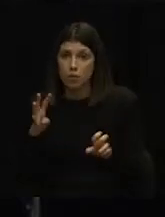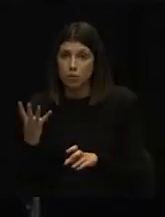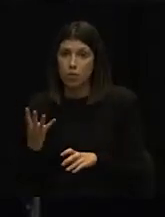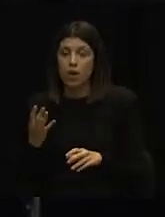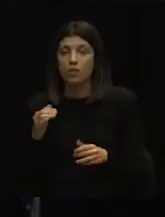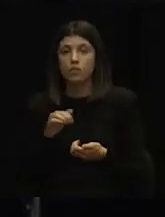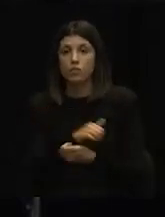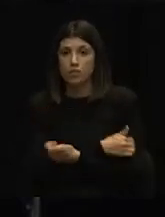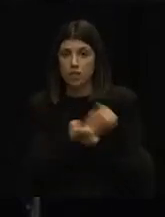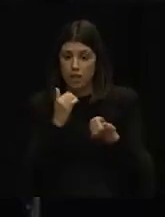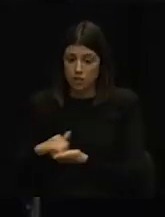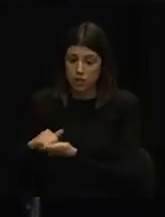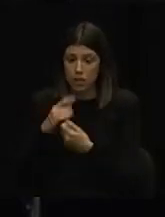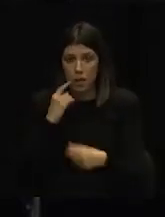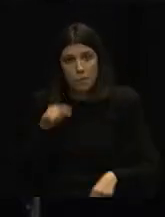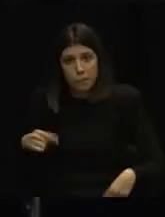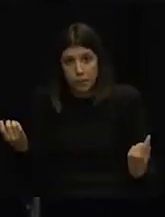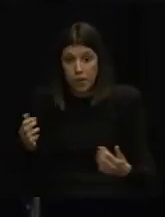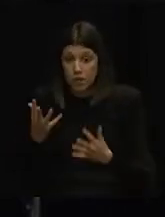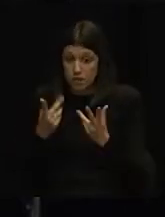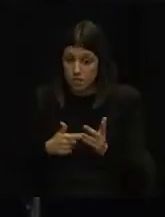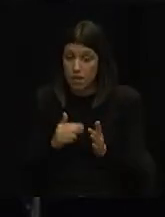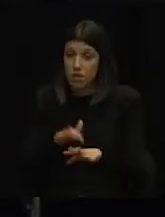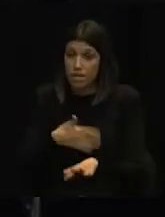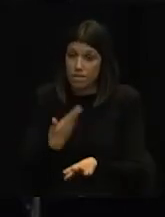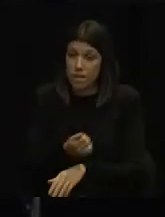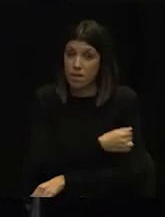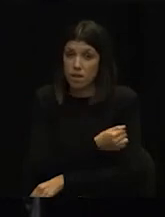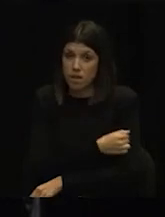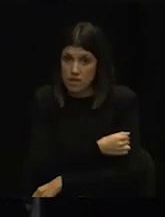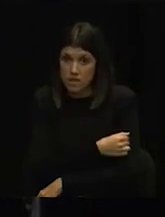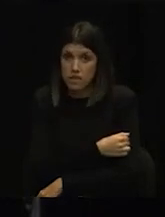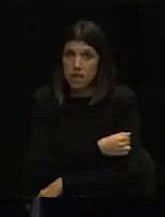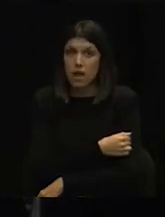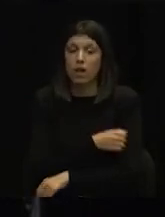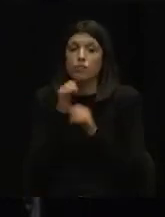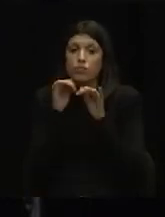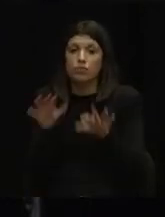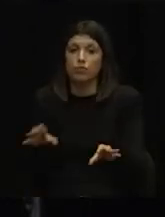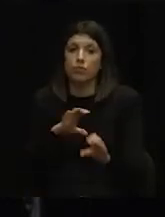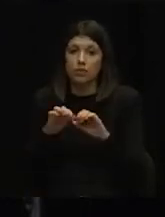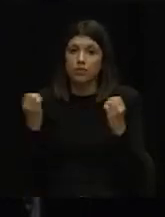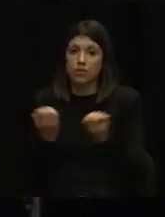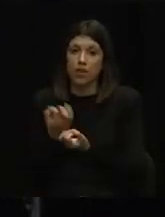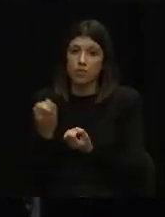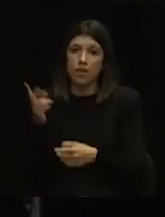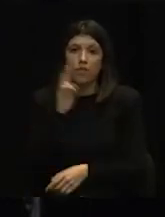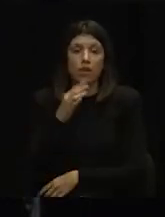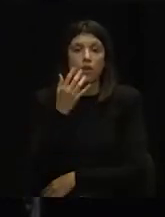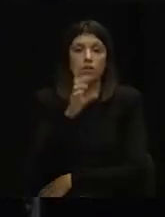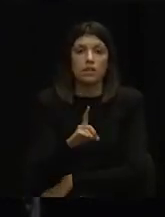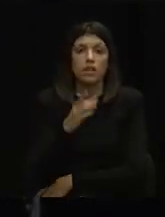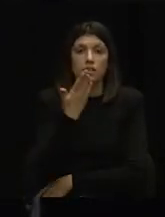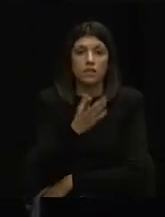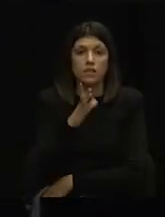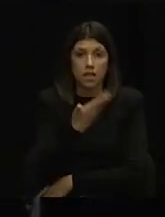que é dedicada uma cidade solidária foi divulgado que neste momento havia um reforço para habitação tendo sido para pagar na conhecida comunicação social o valor de